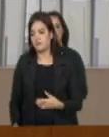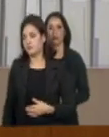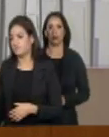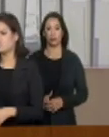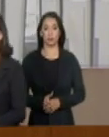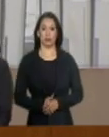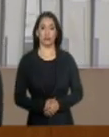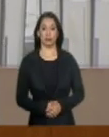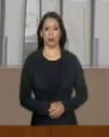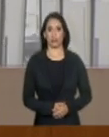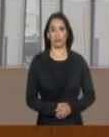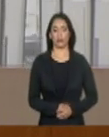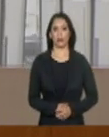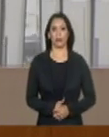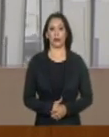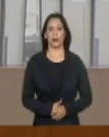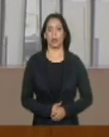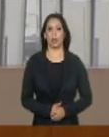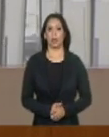Cito aqui